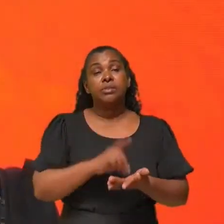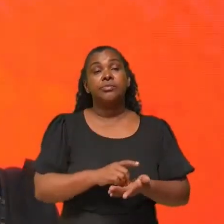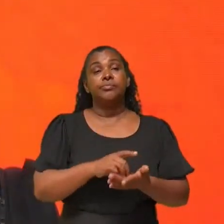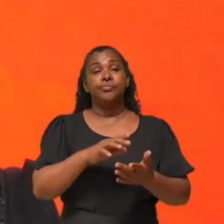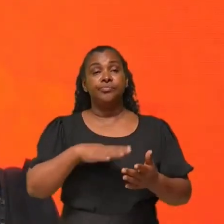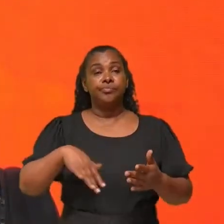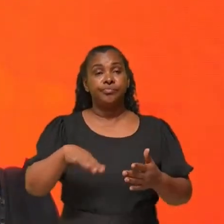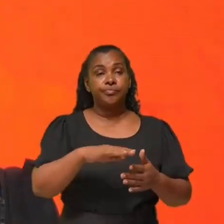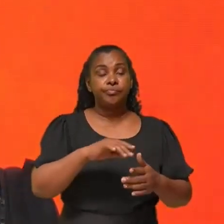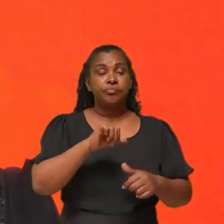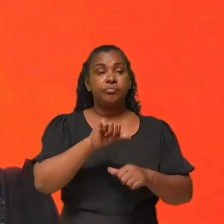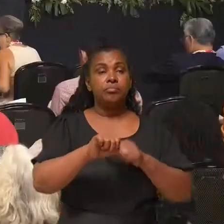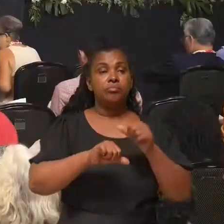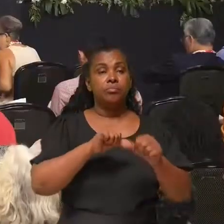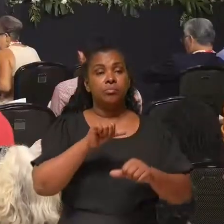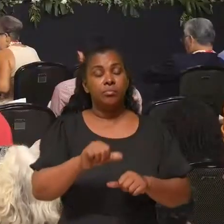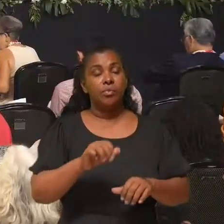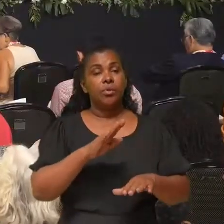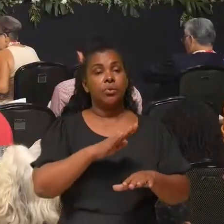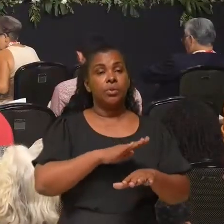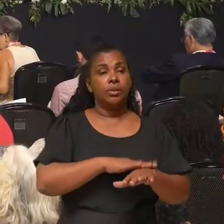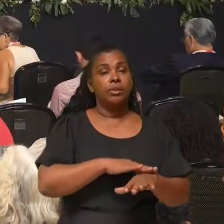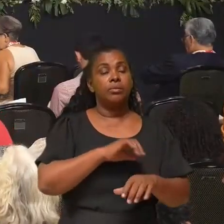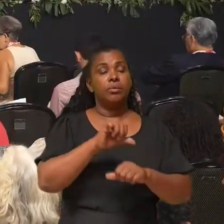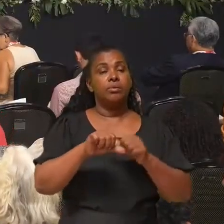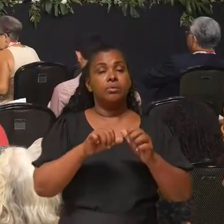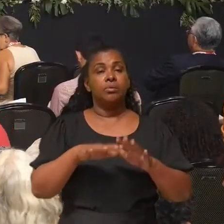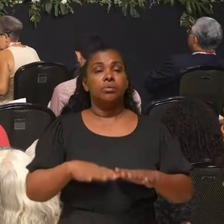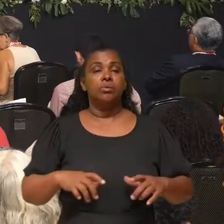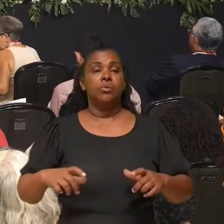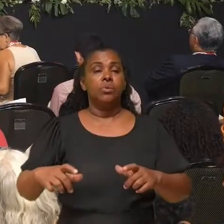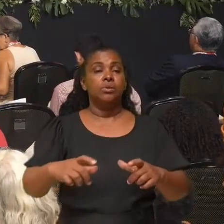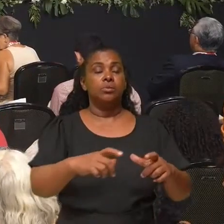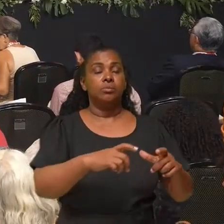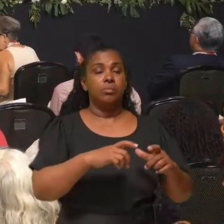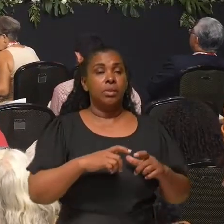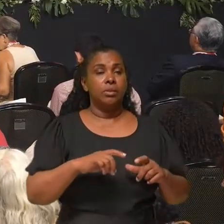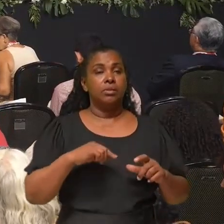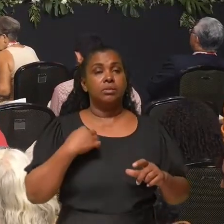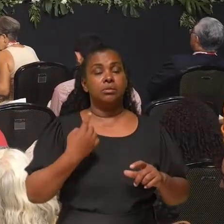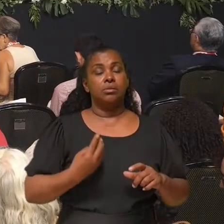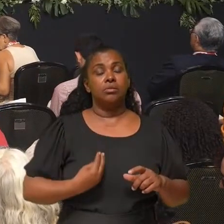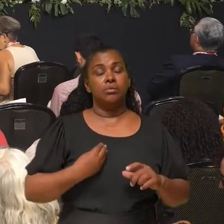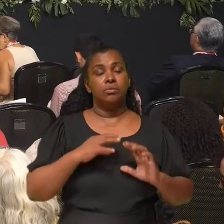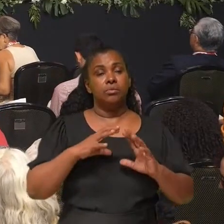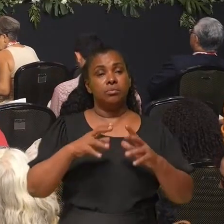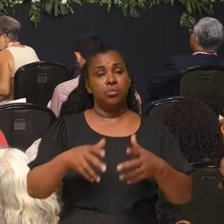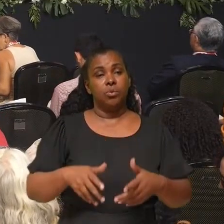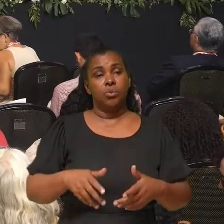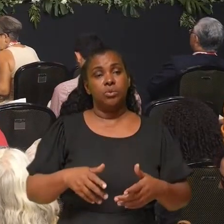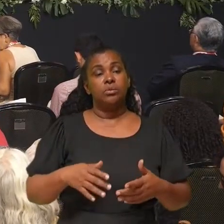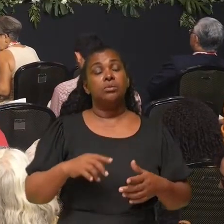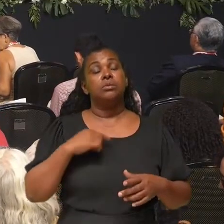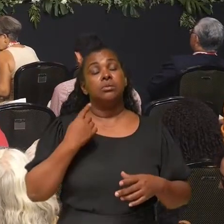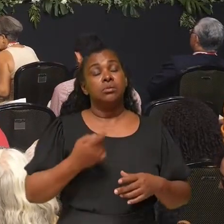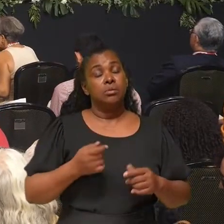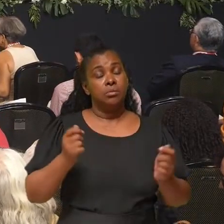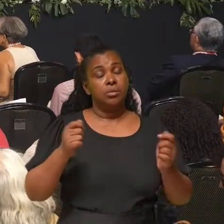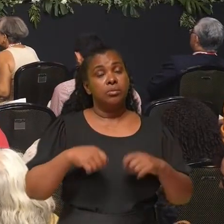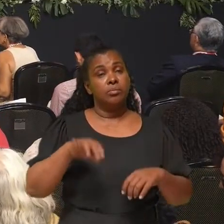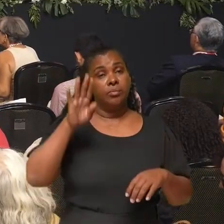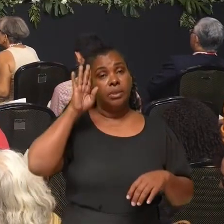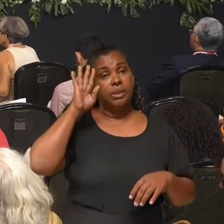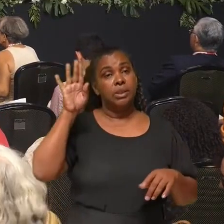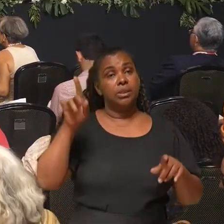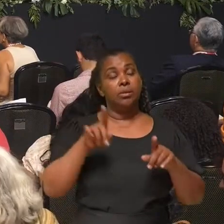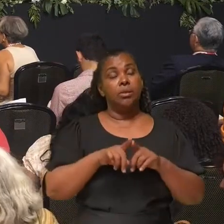vivemos no mundo. Portanto, nós podermos pensar também o quanto que as transformações